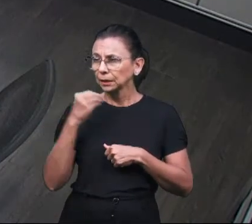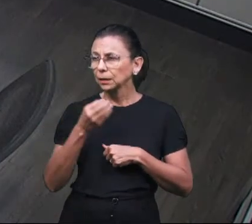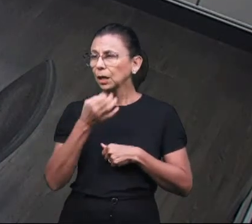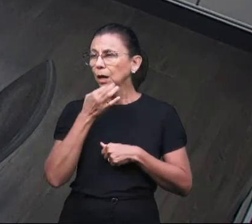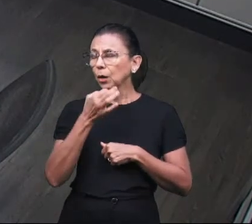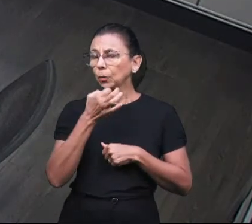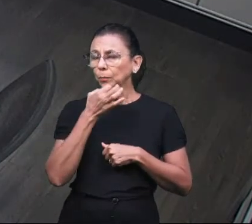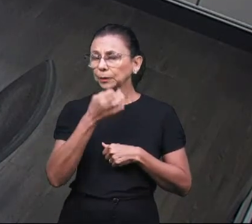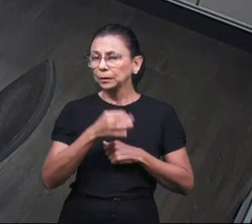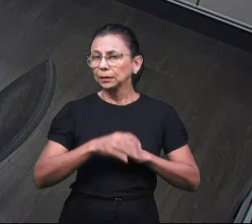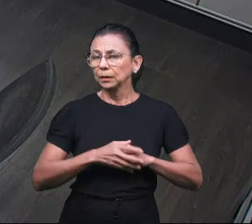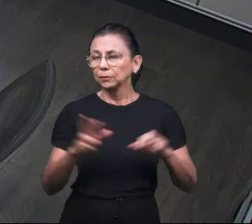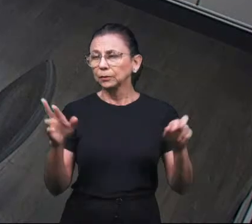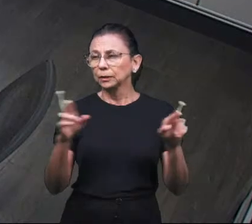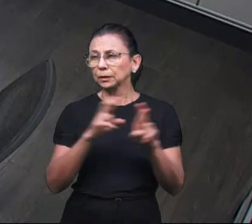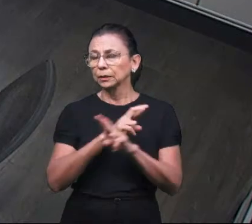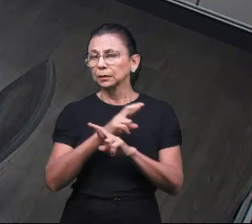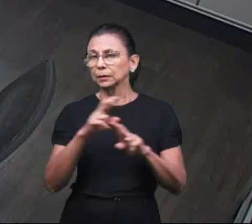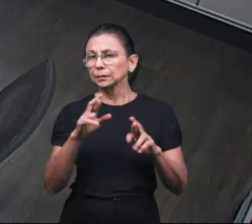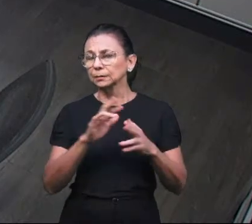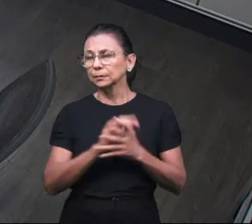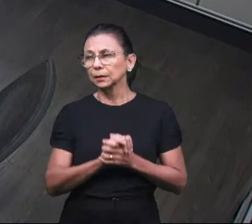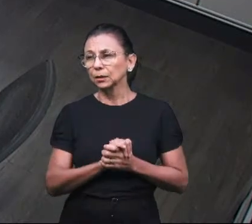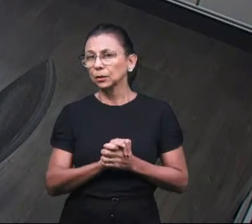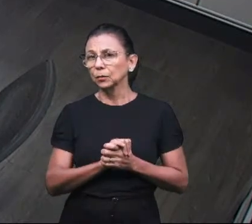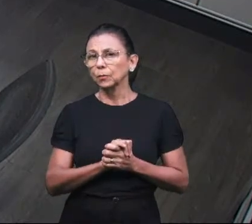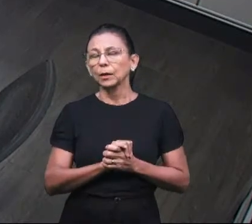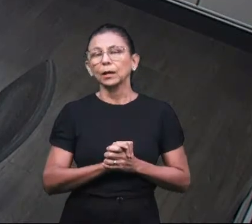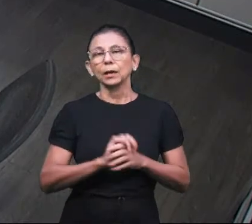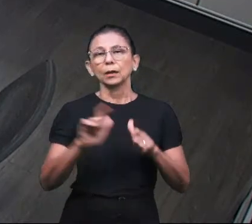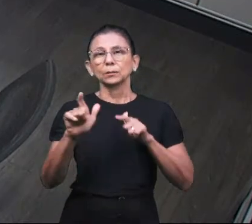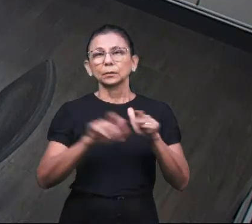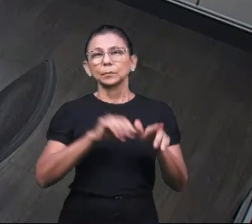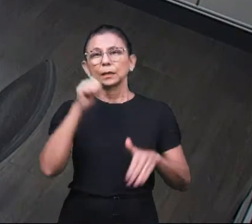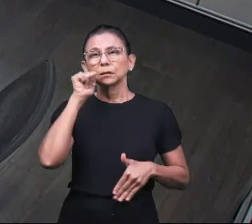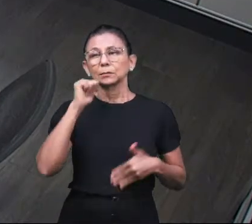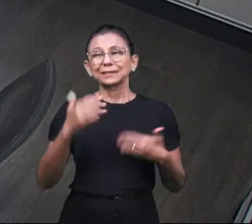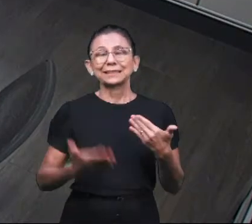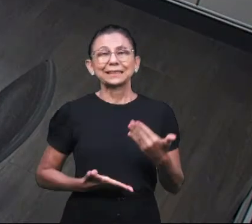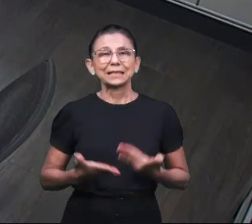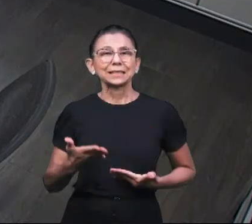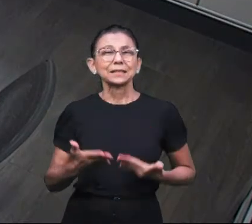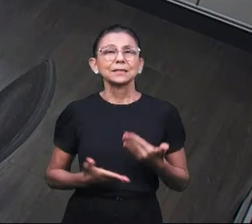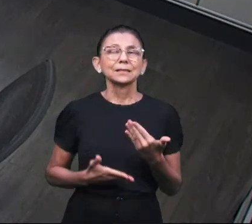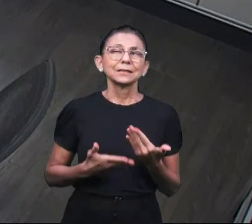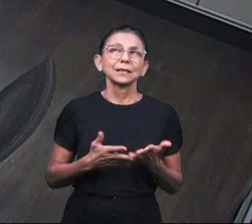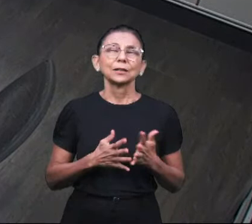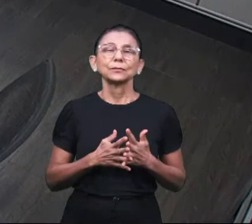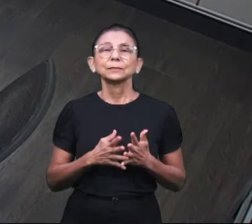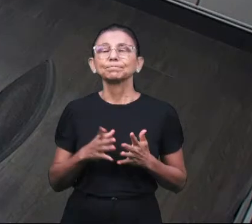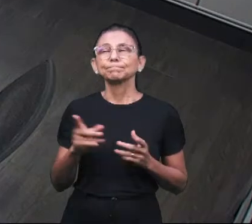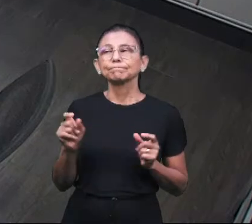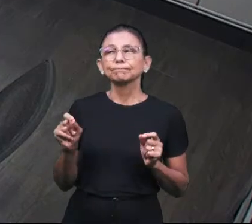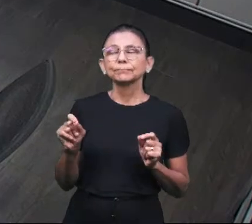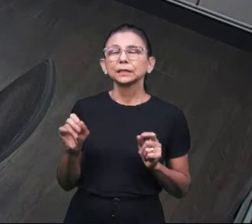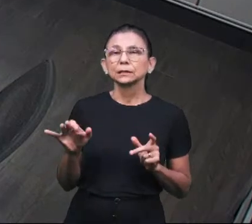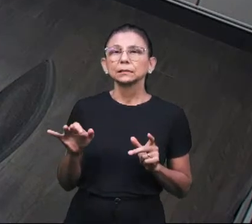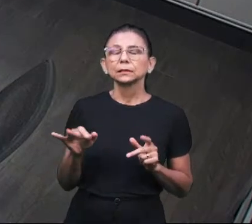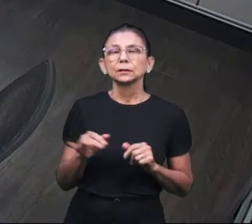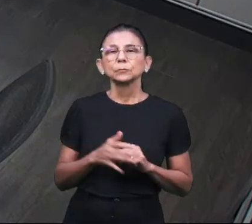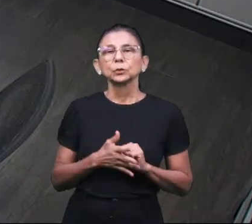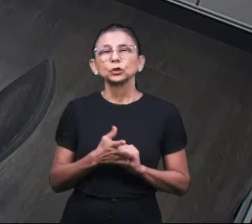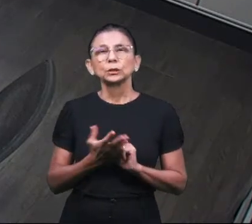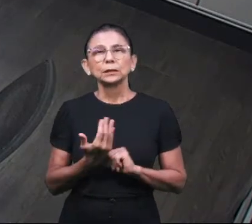você, seja do início, seja no transcurso desse trabalho, seja alguma coisa recente, e que você poderia